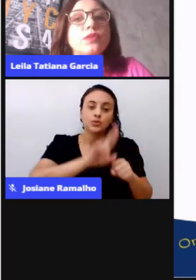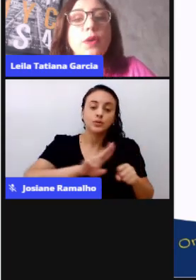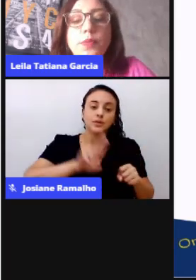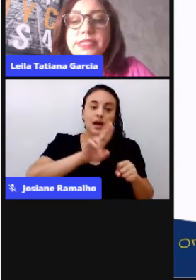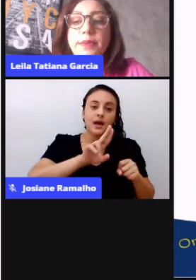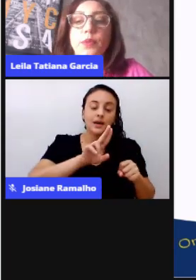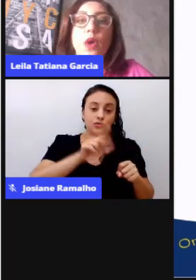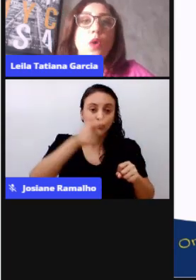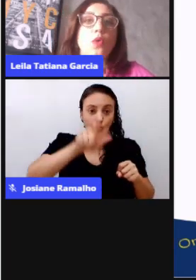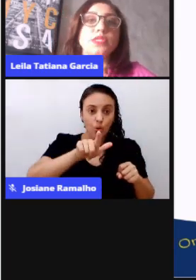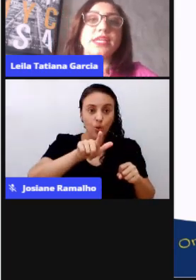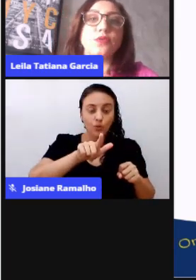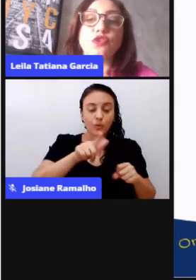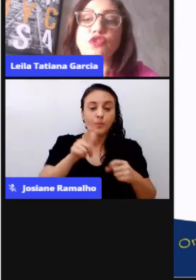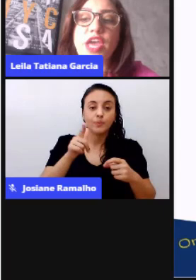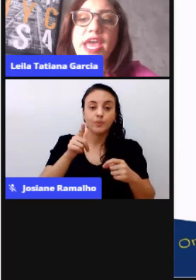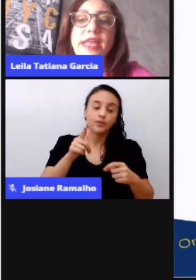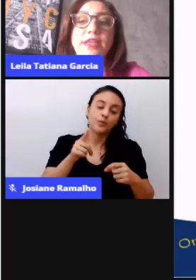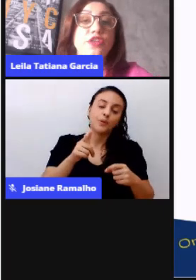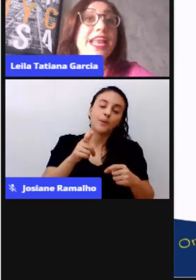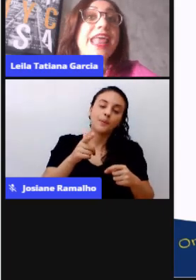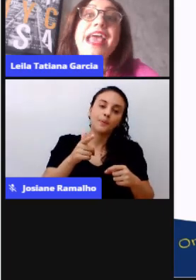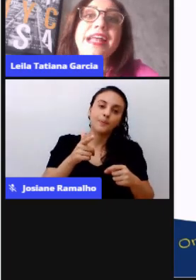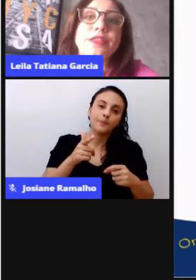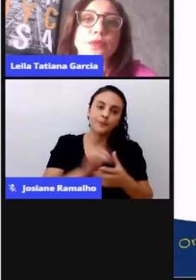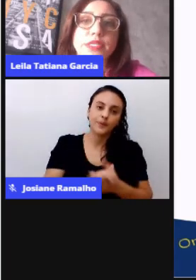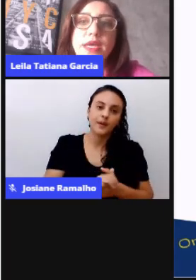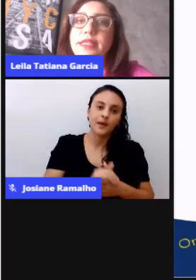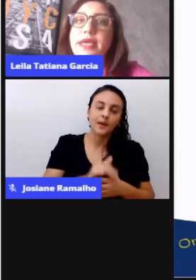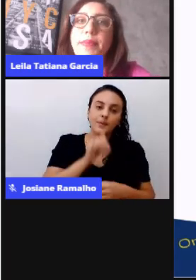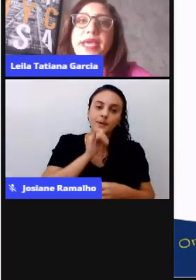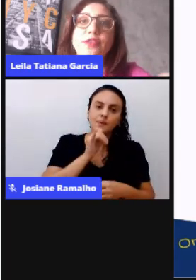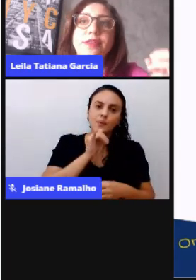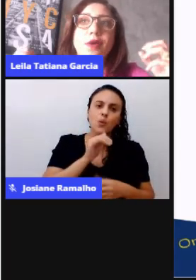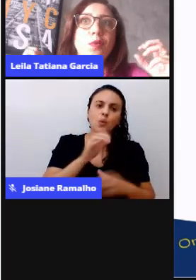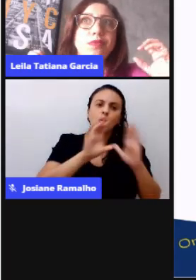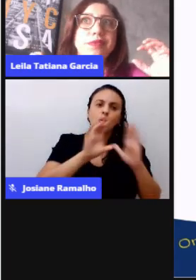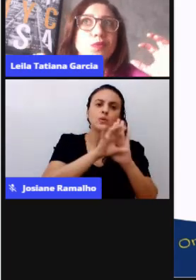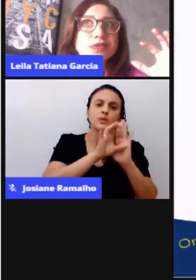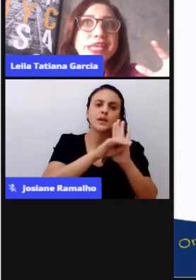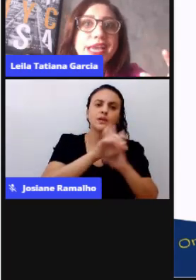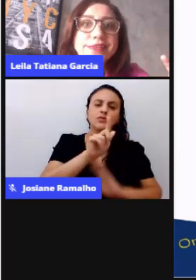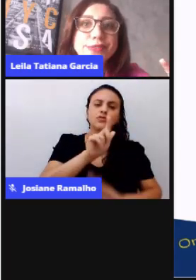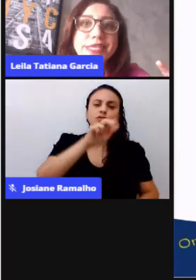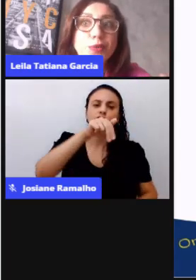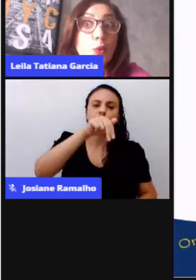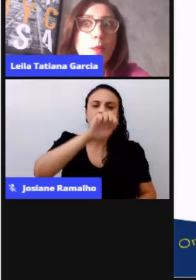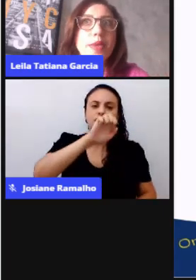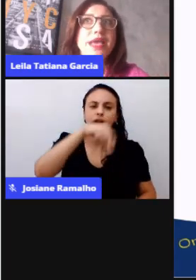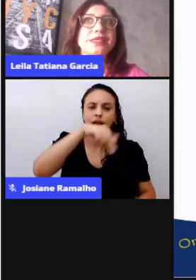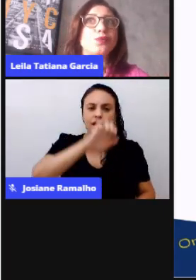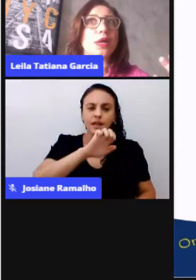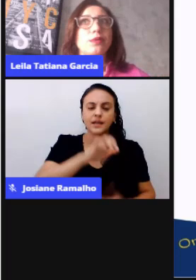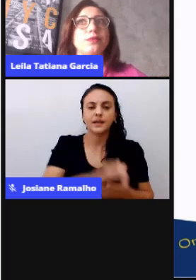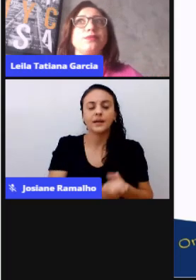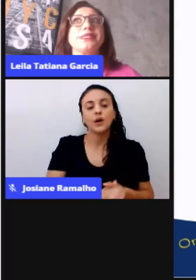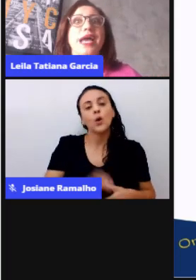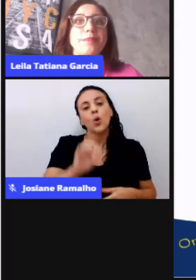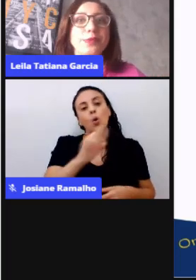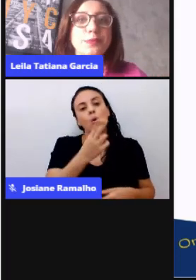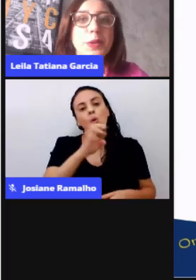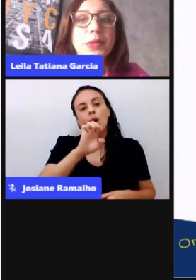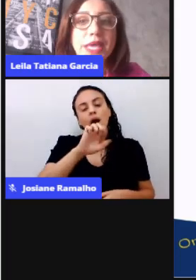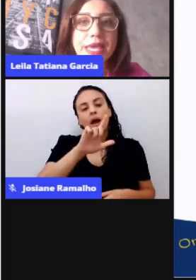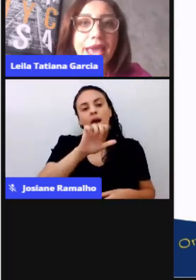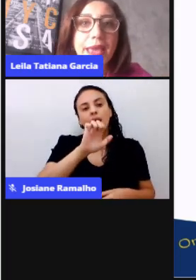foi discutido. Então, por exemplo, o conceito de gene, de elétrons, de repente são conceitos que no começo o aluno